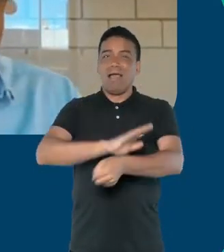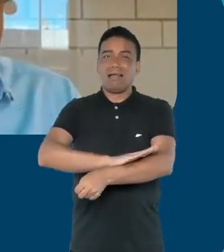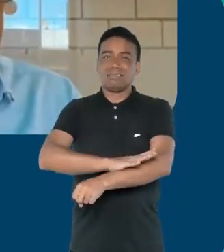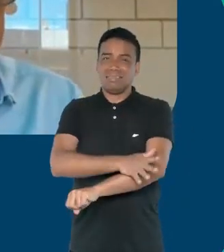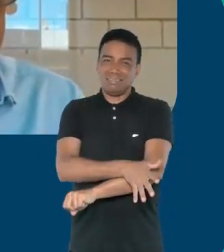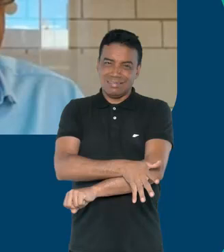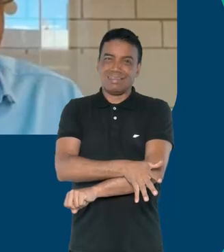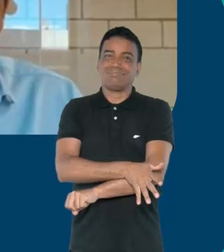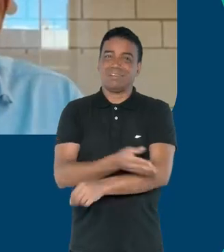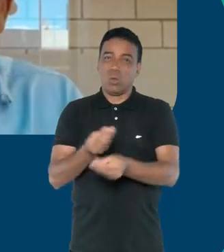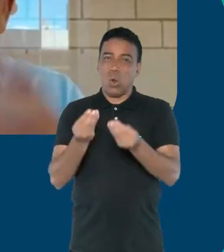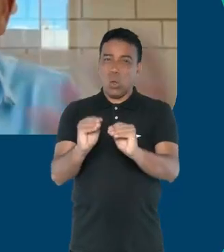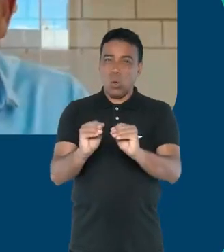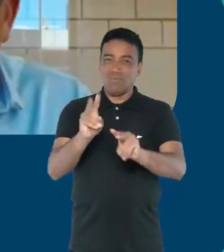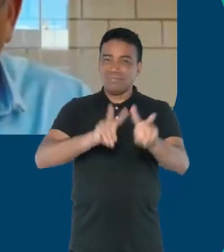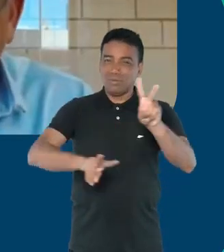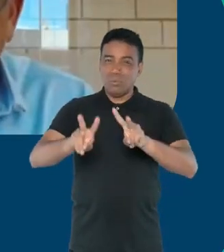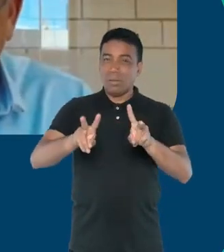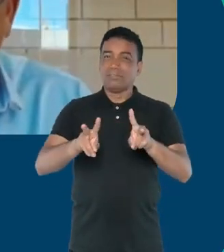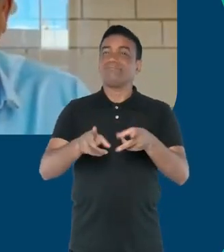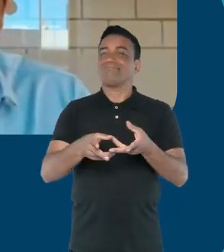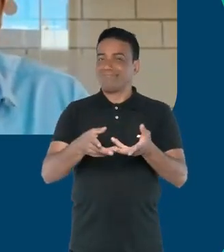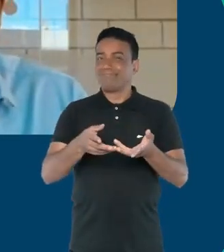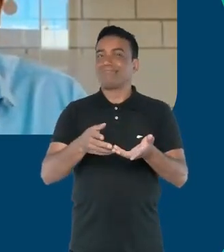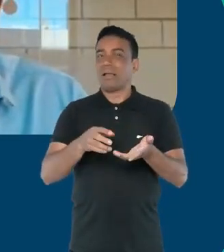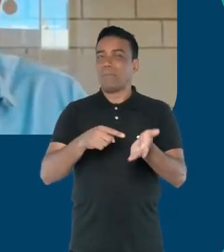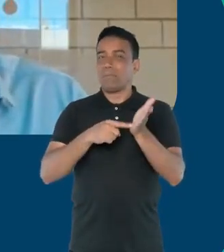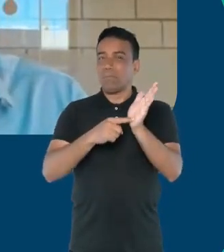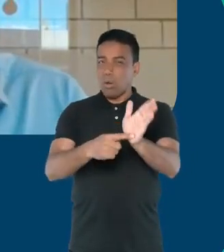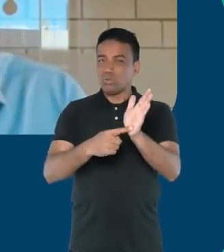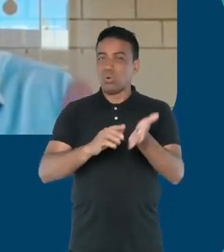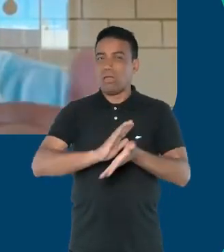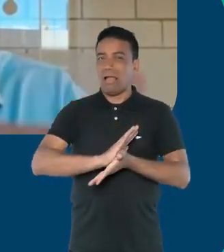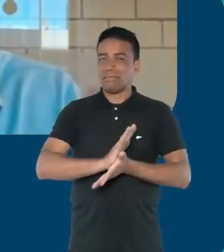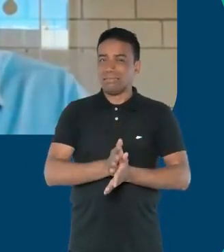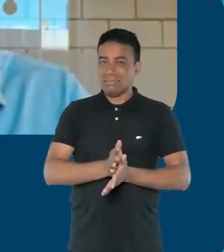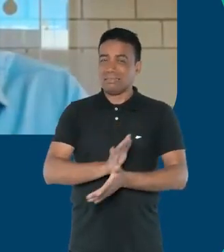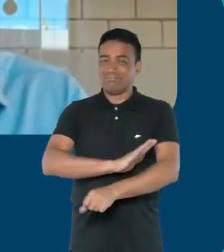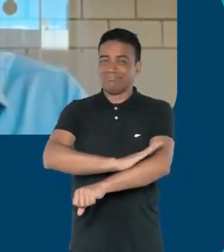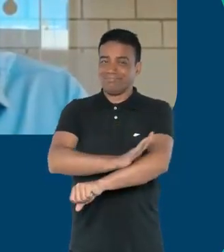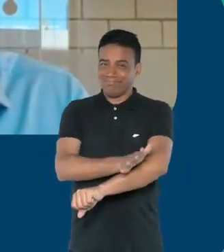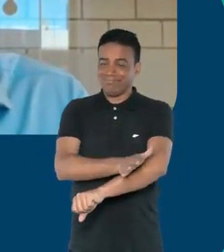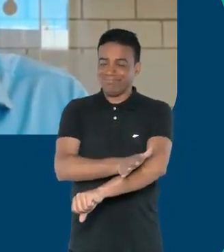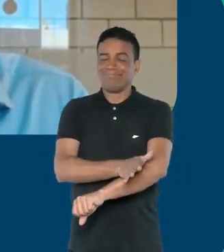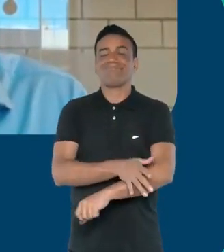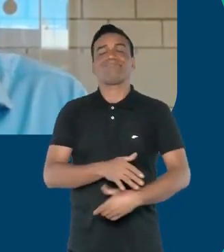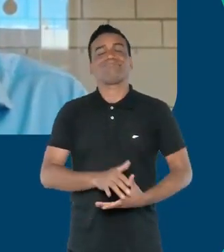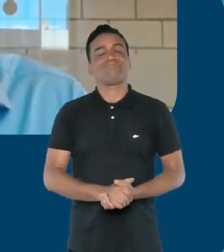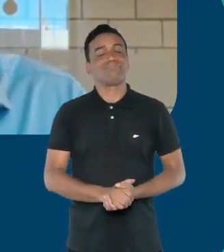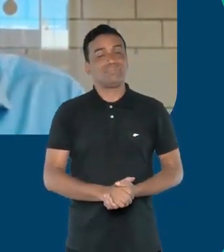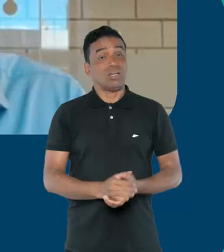Então, ele veio à tona, né, a ponto de ter